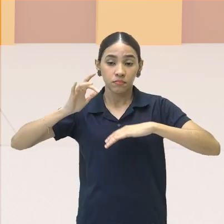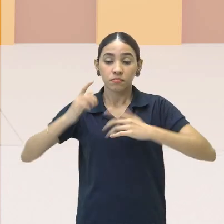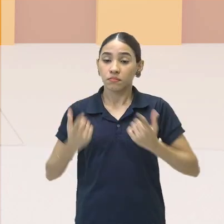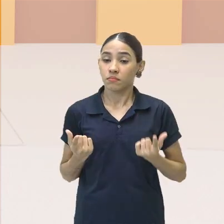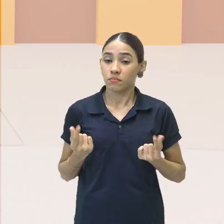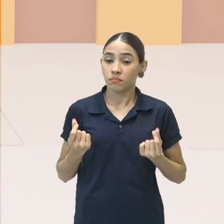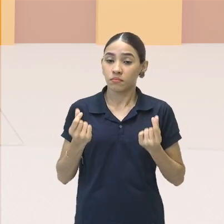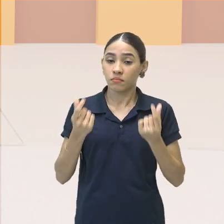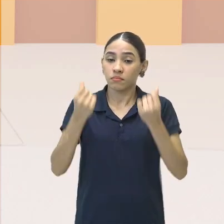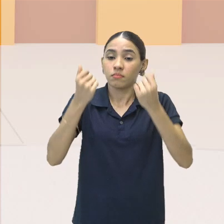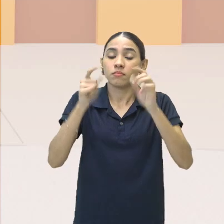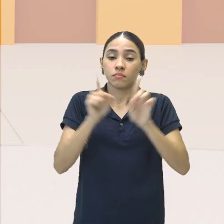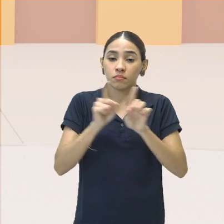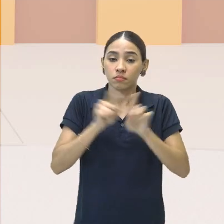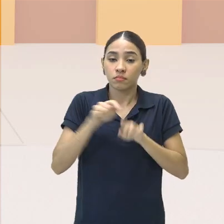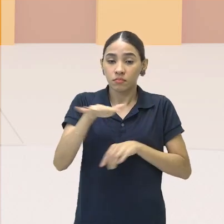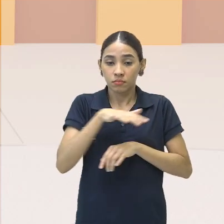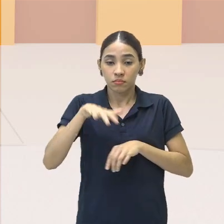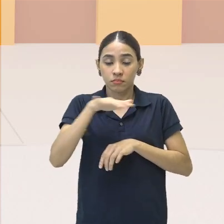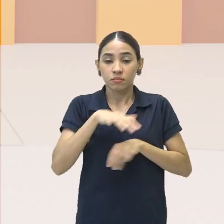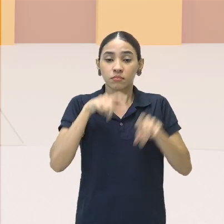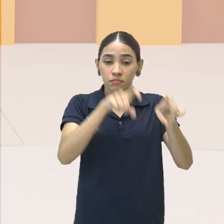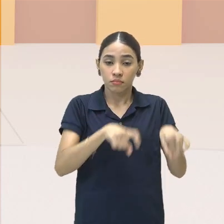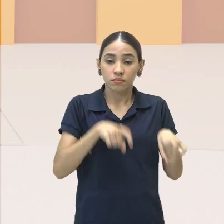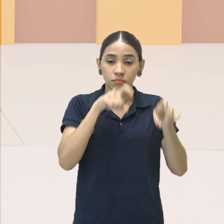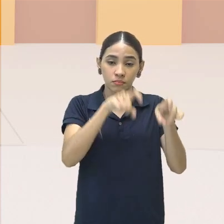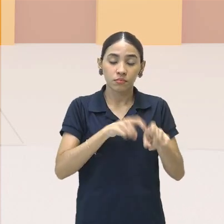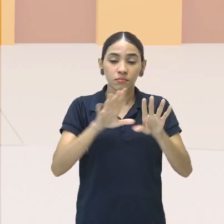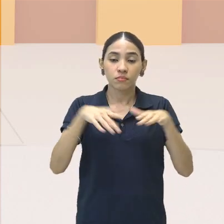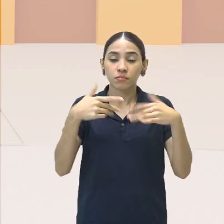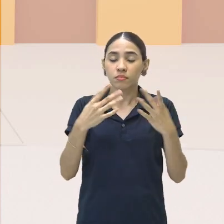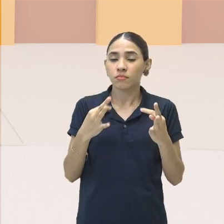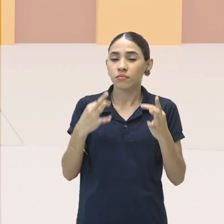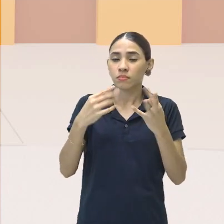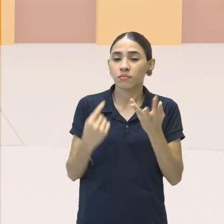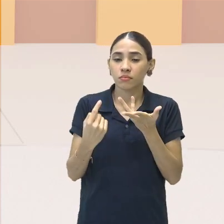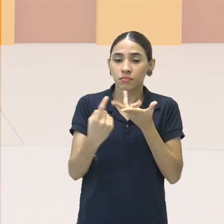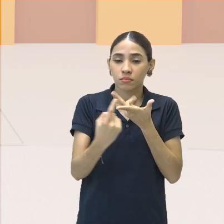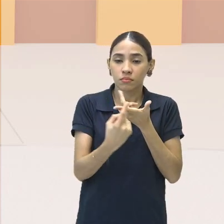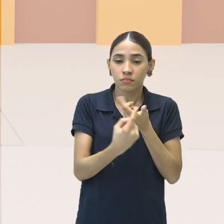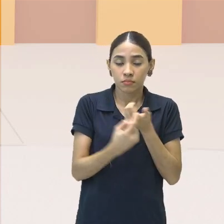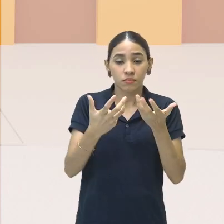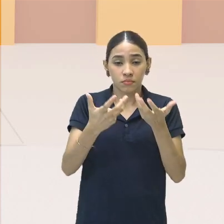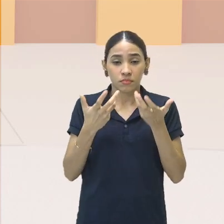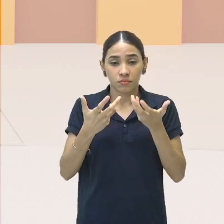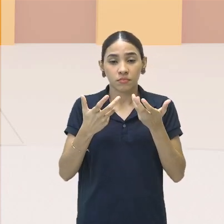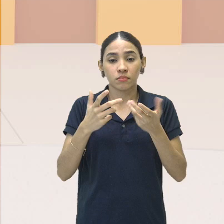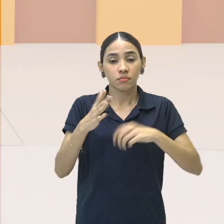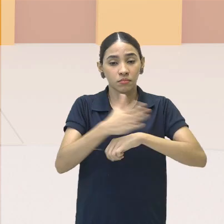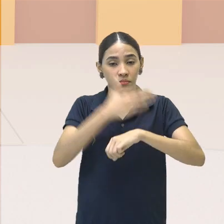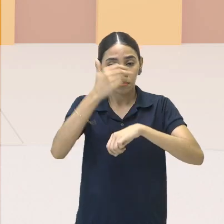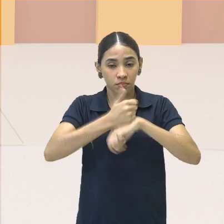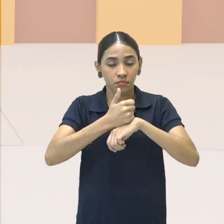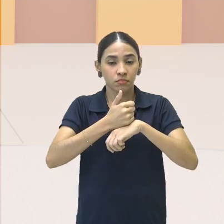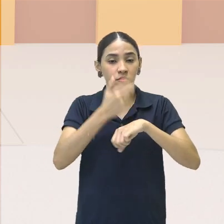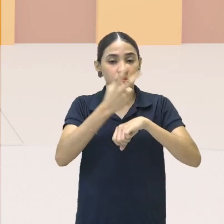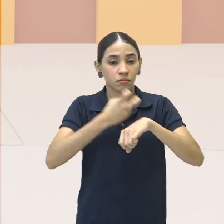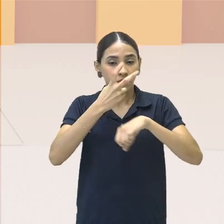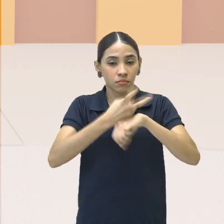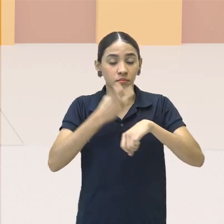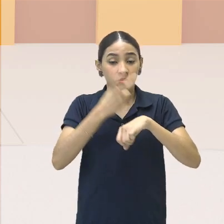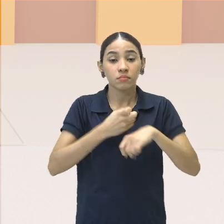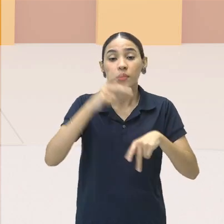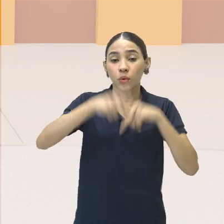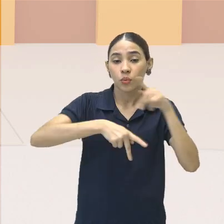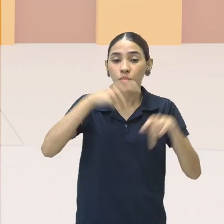busca de áreas para a produção agrícola. Então, tudo isso é visado pelo explorador. E claro que os